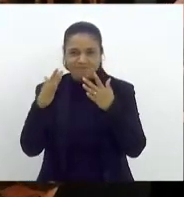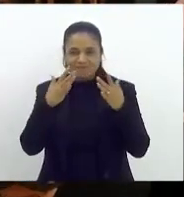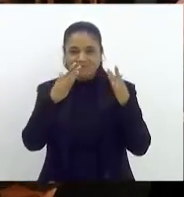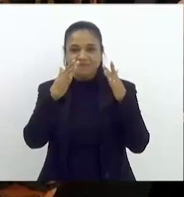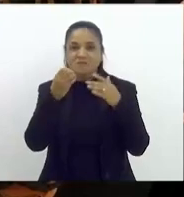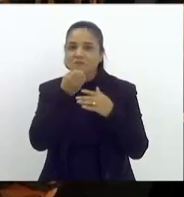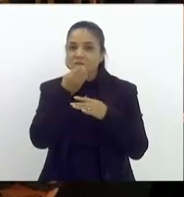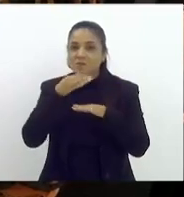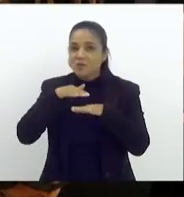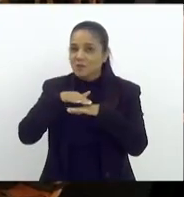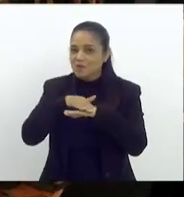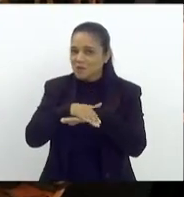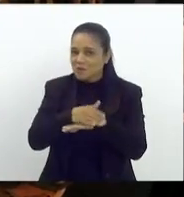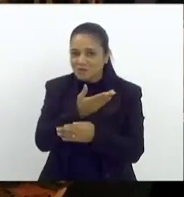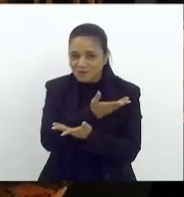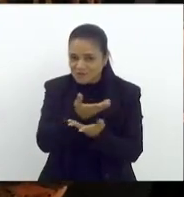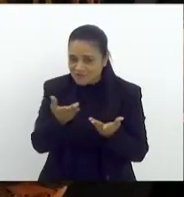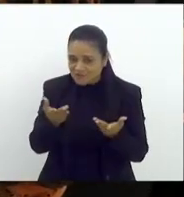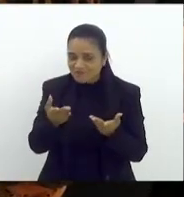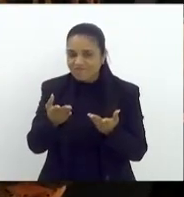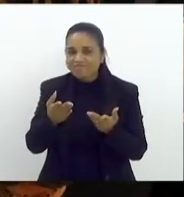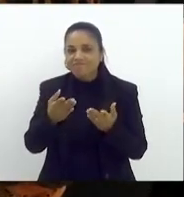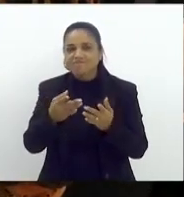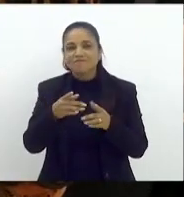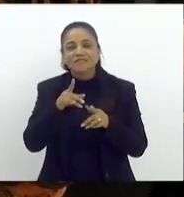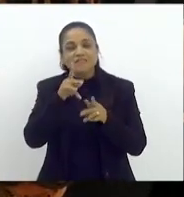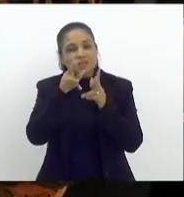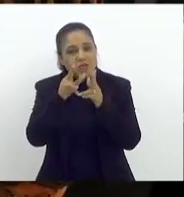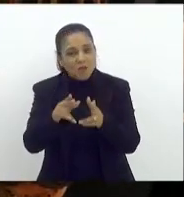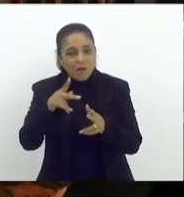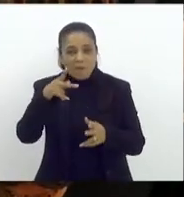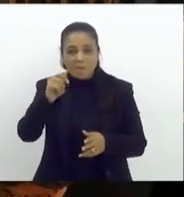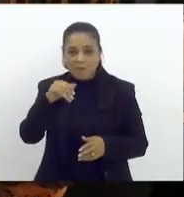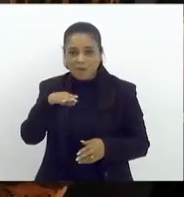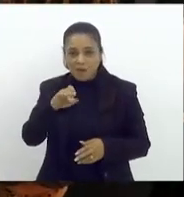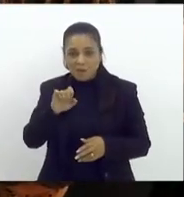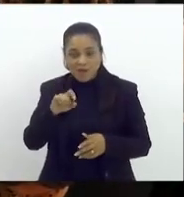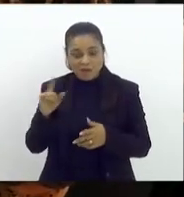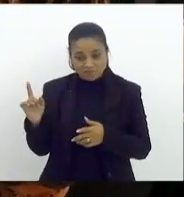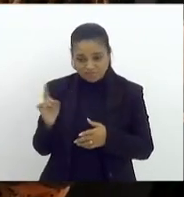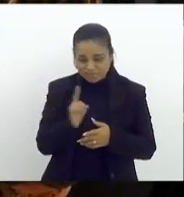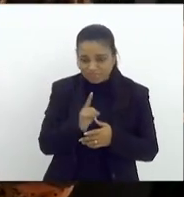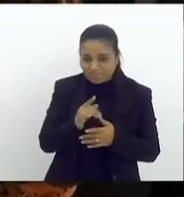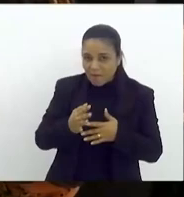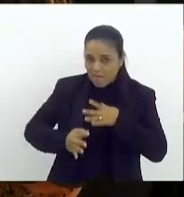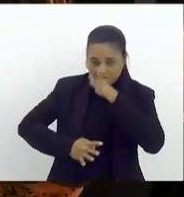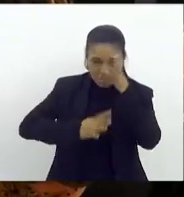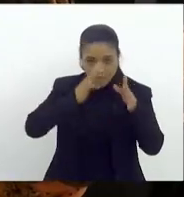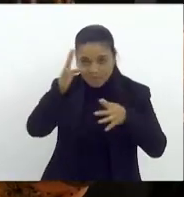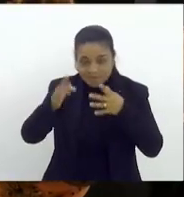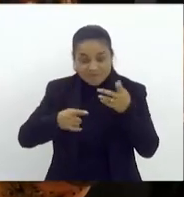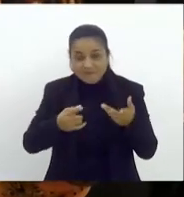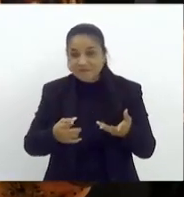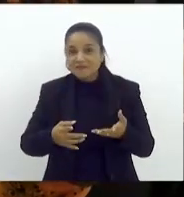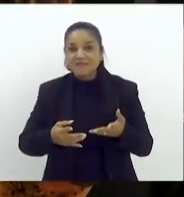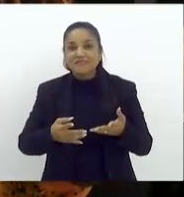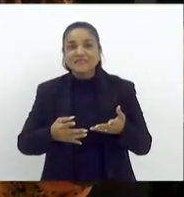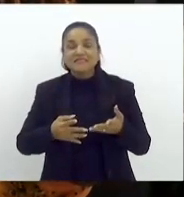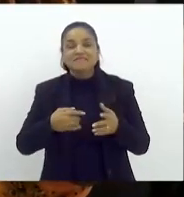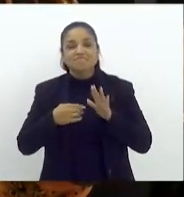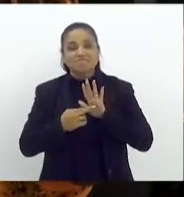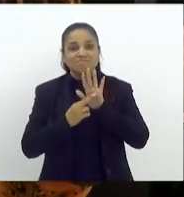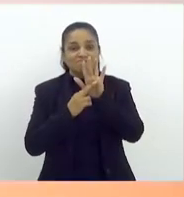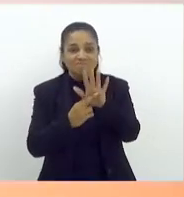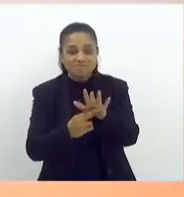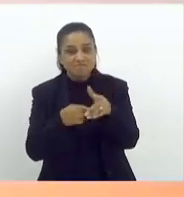boa noite gente eu assim como a Pâmela caia aqui meio que de paraquedas então bom vou começar me